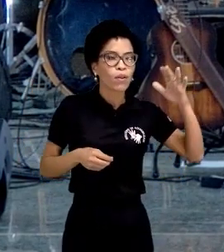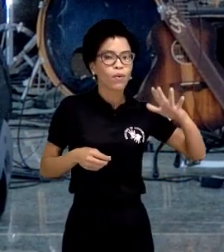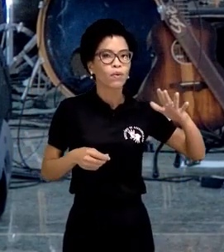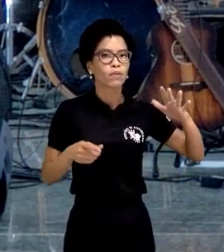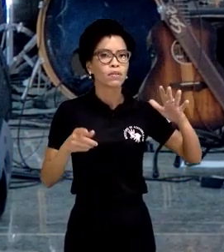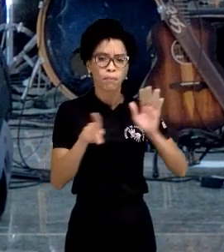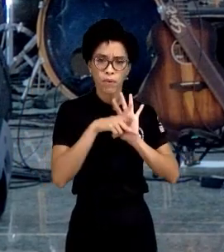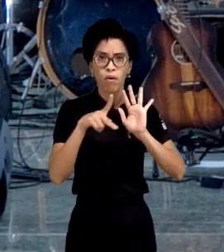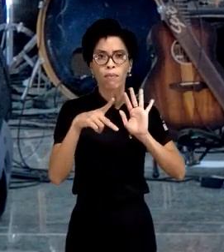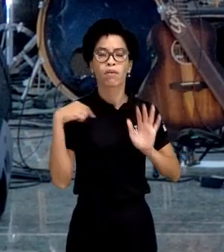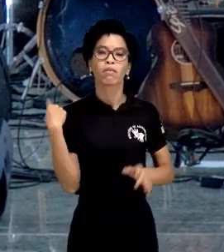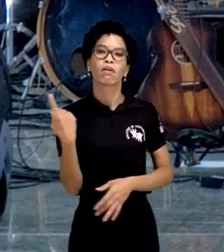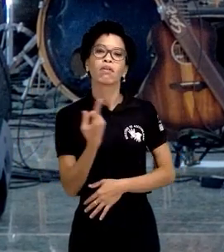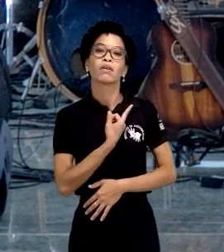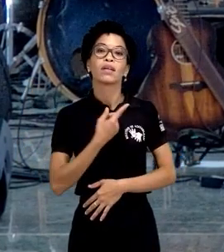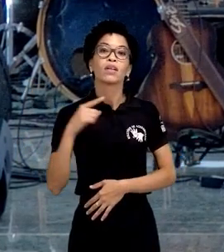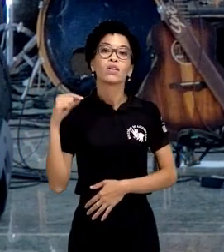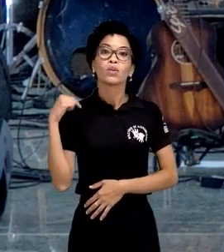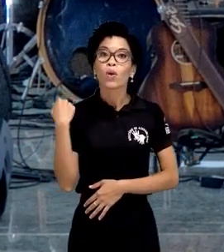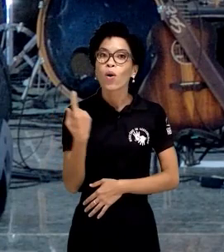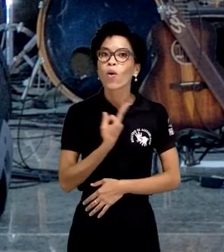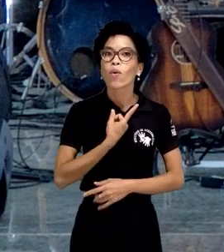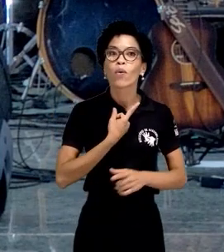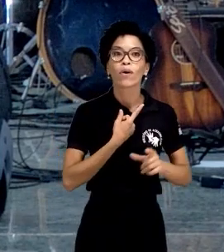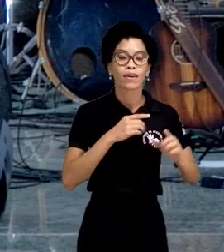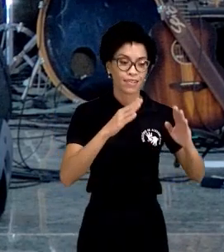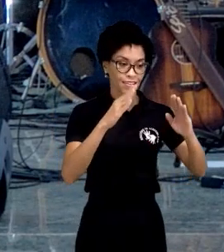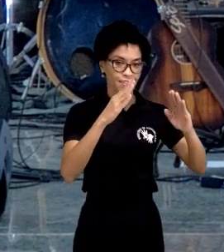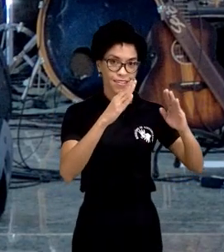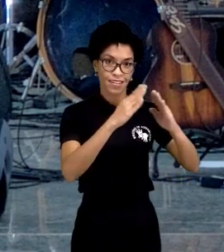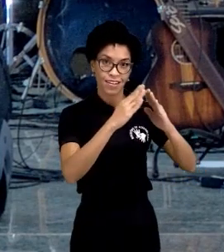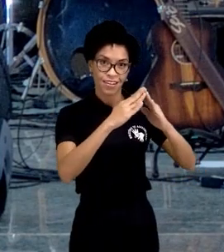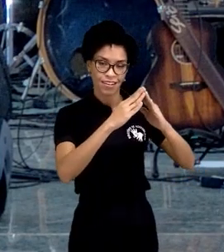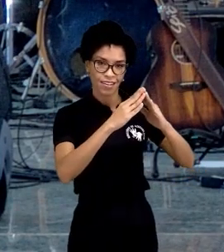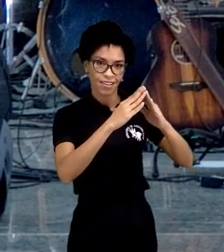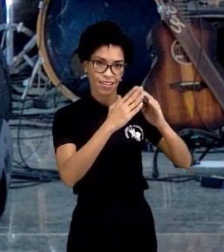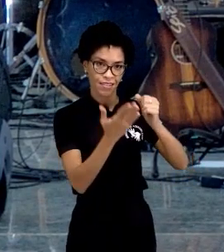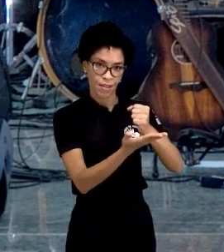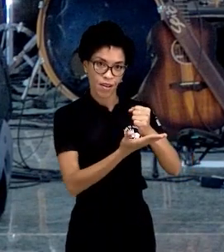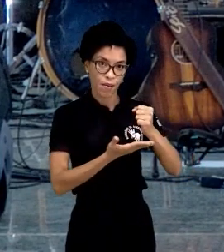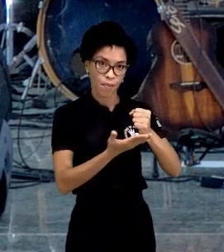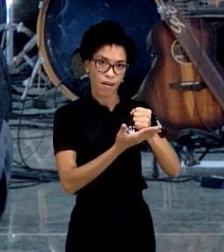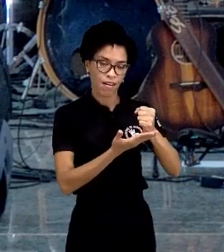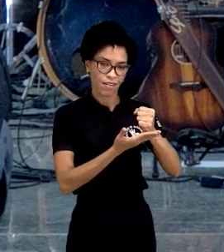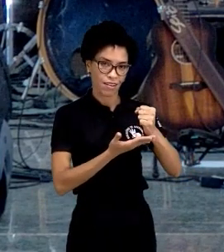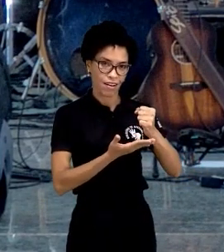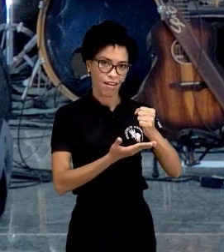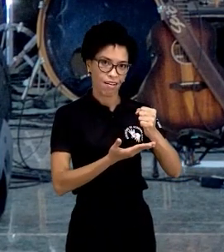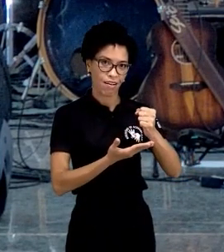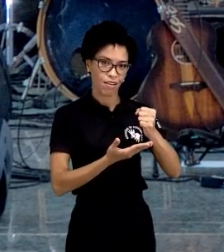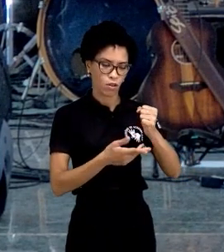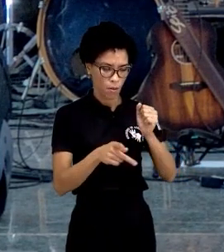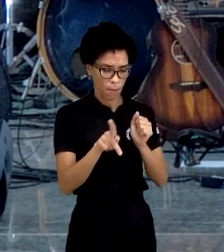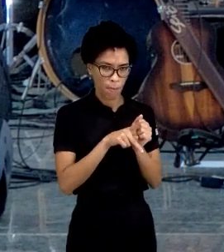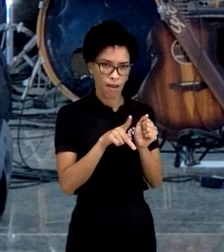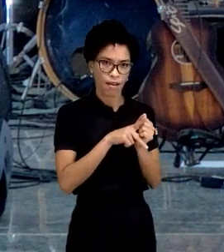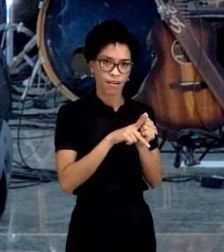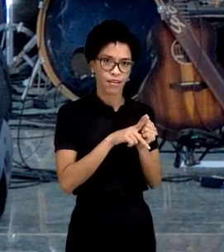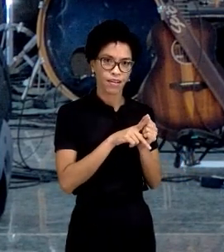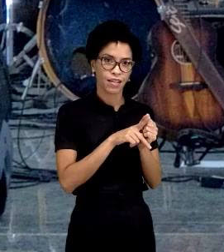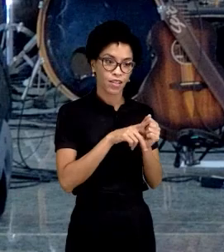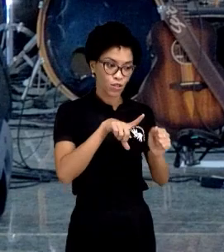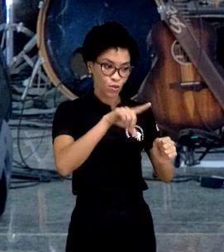Nós estamos no lado dos salvos. Você tem noção disso? O povo